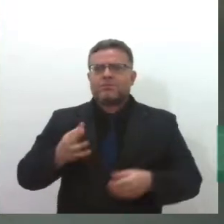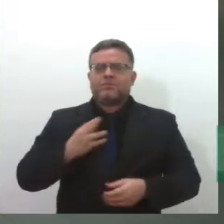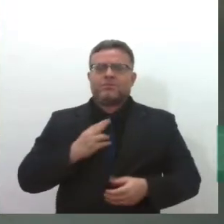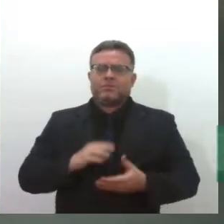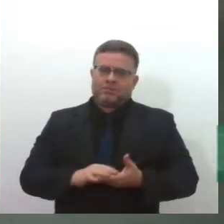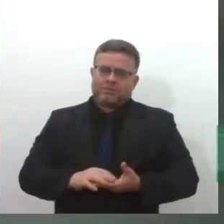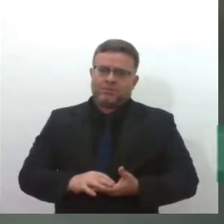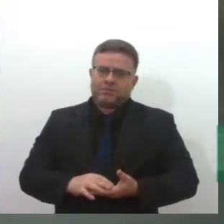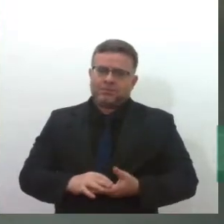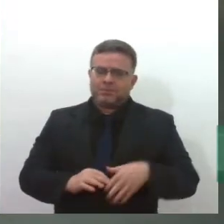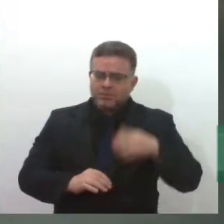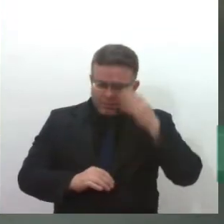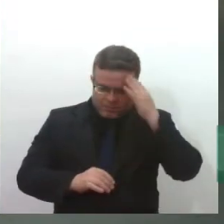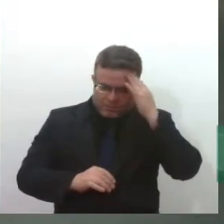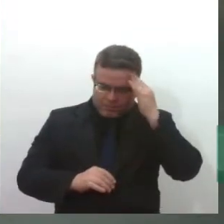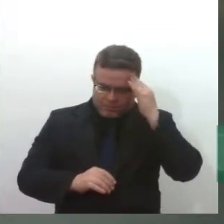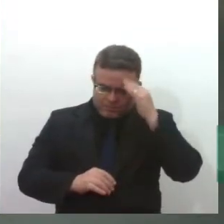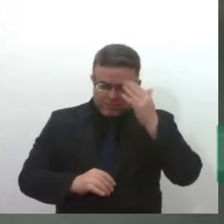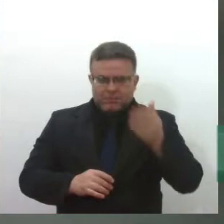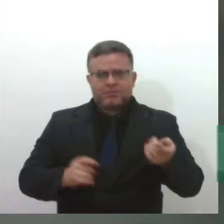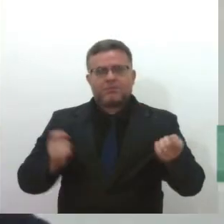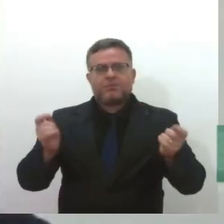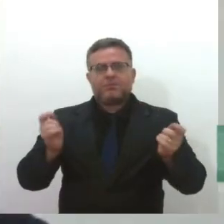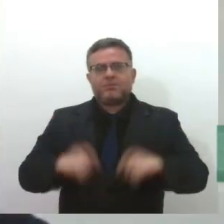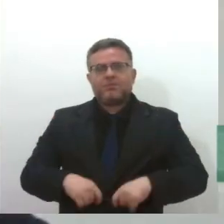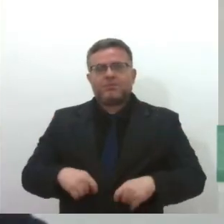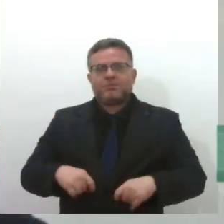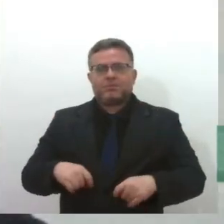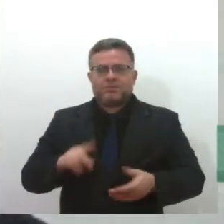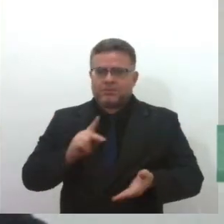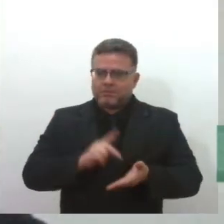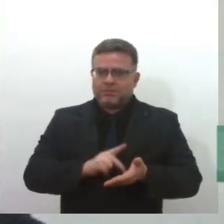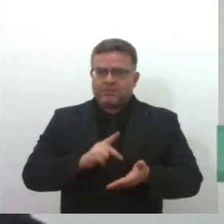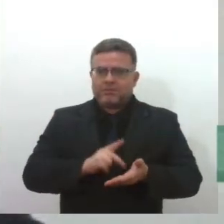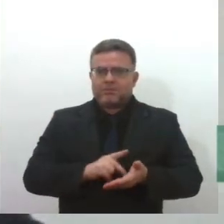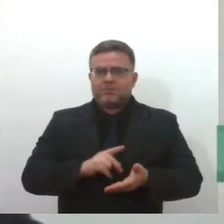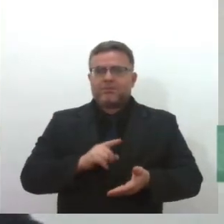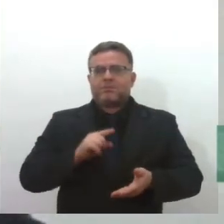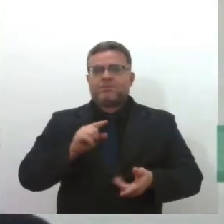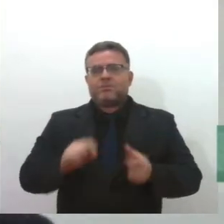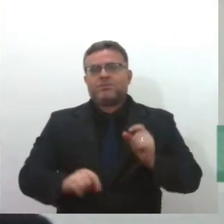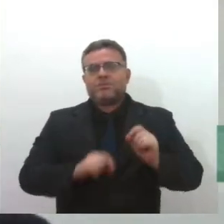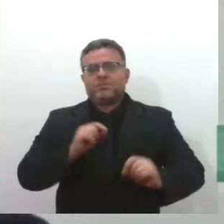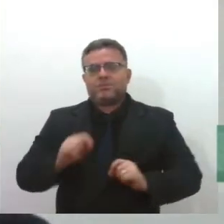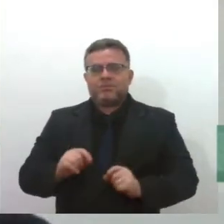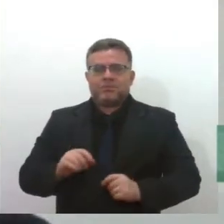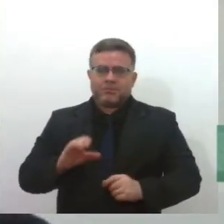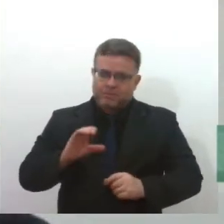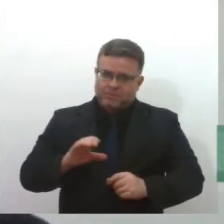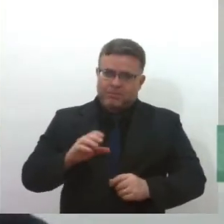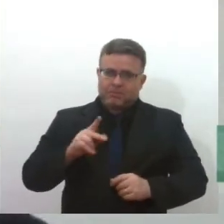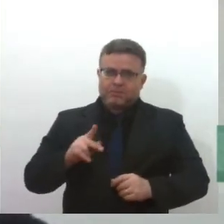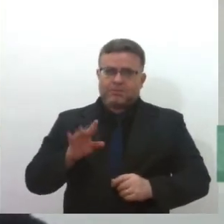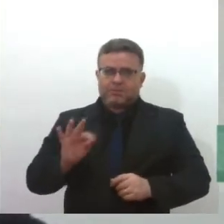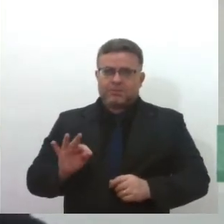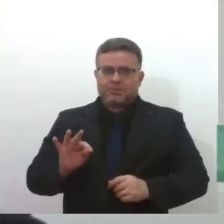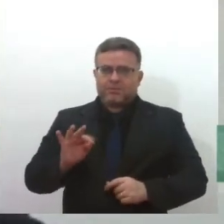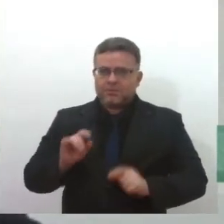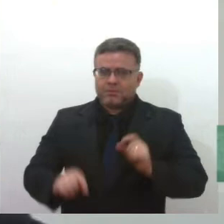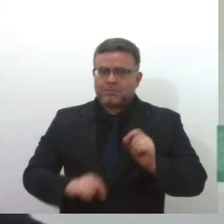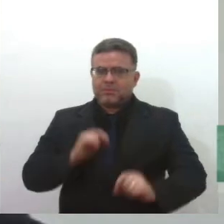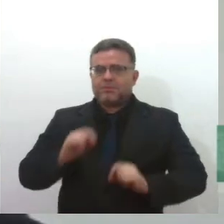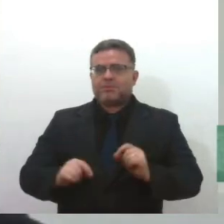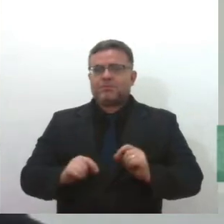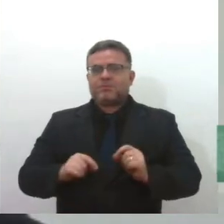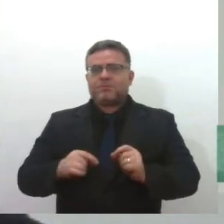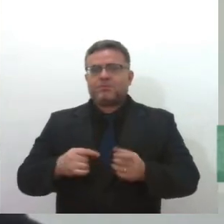Olha, de fato, é possível ele pagar a fiança. O nosso CPP, ele tem uma normativa completa